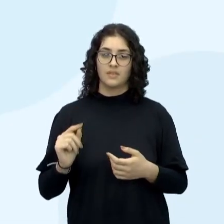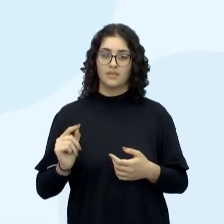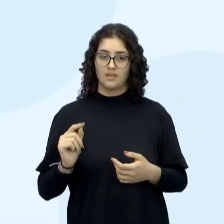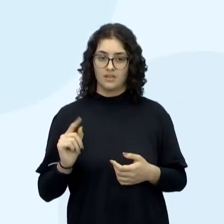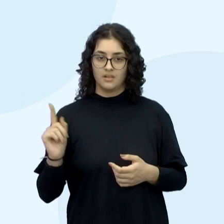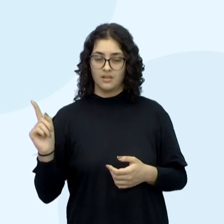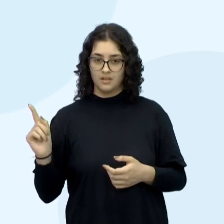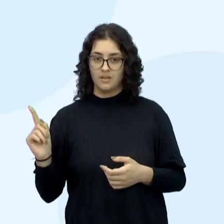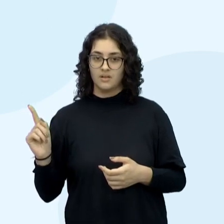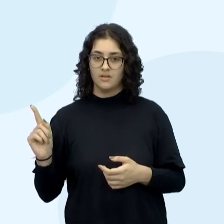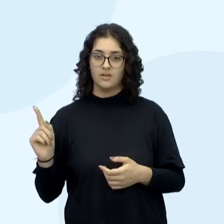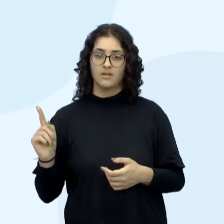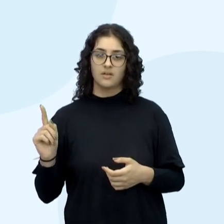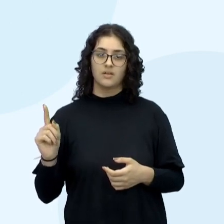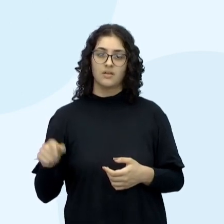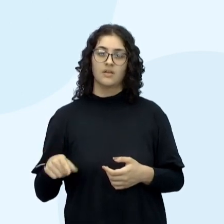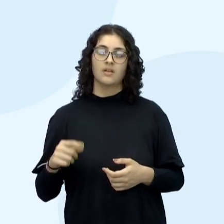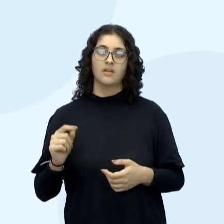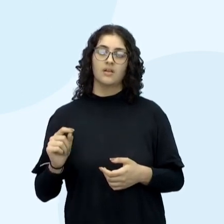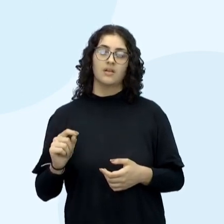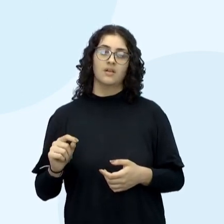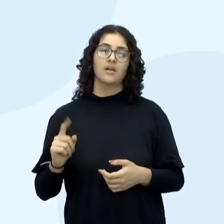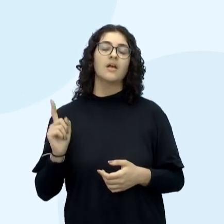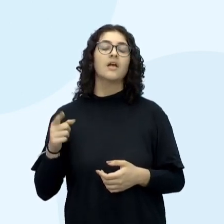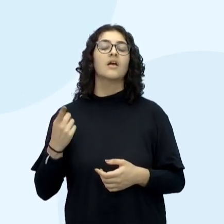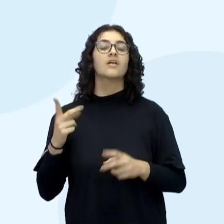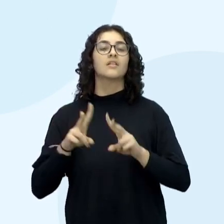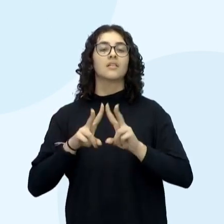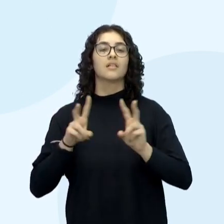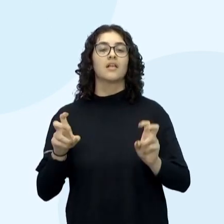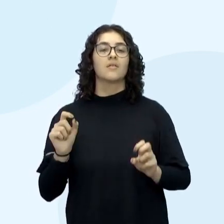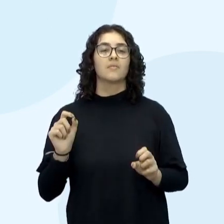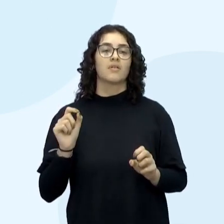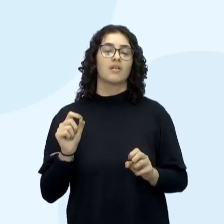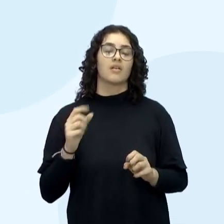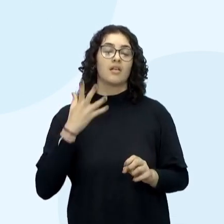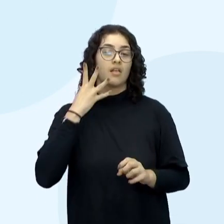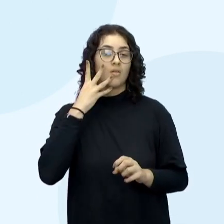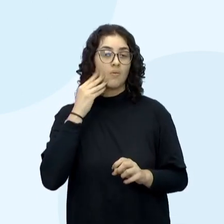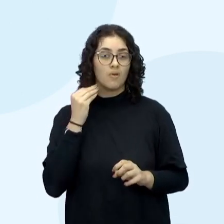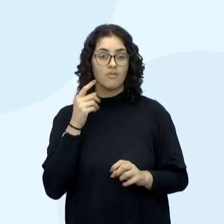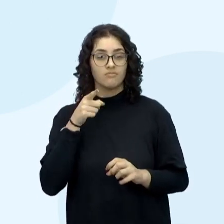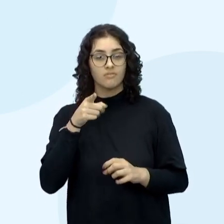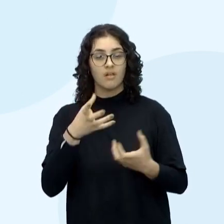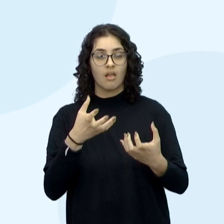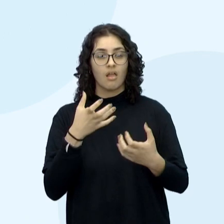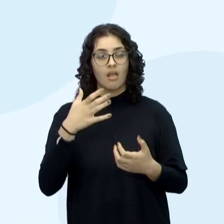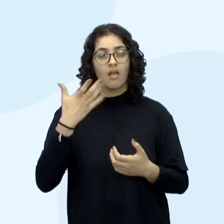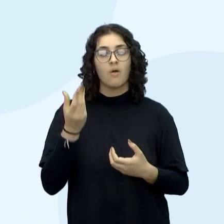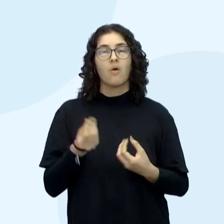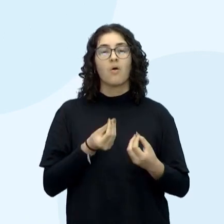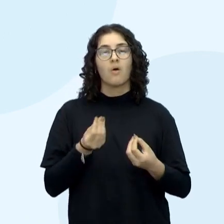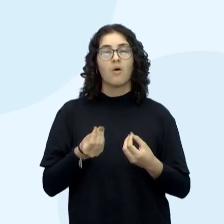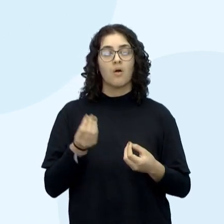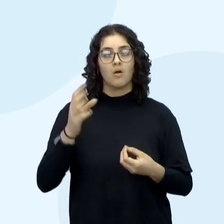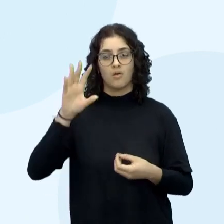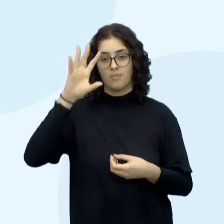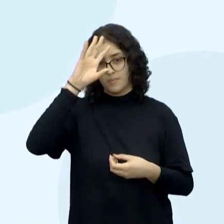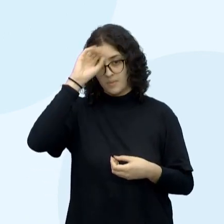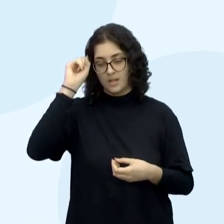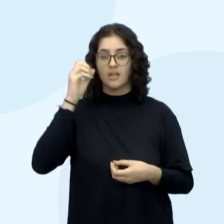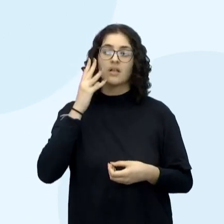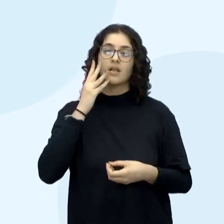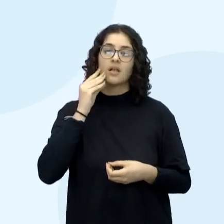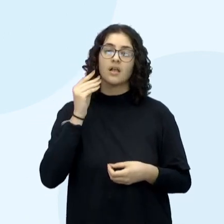atividade 3, 4, a 3 e a 4, elas são sobre o Scratch. Então, quando você quer aprender o Scratch, eu vou estar aqui dando várias aulas